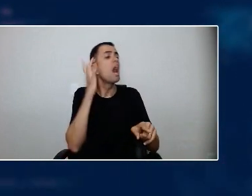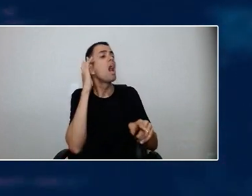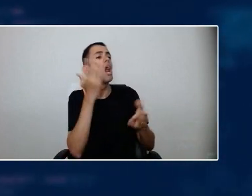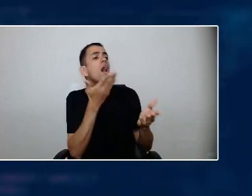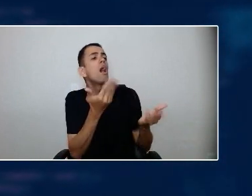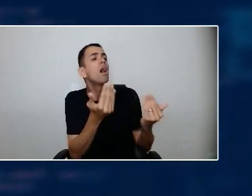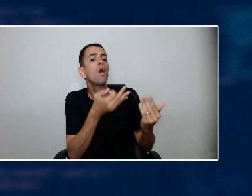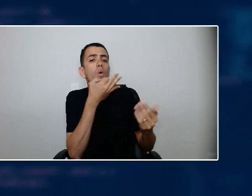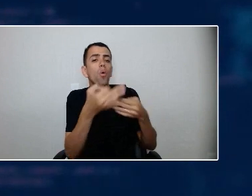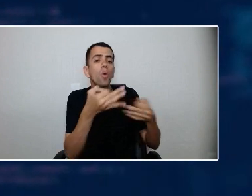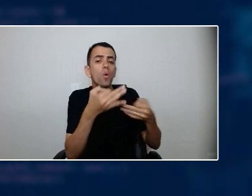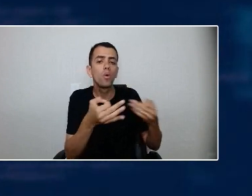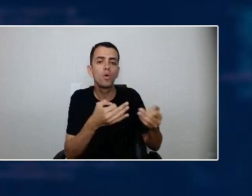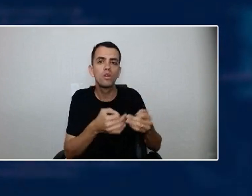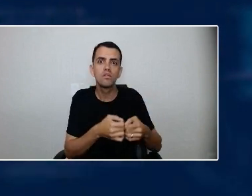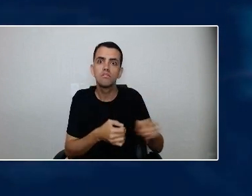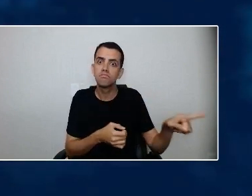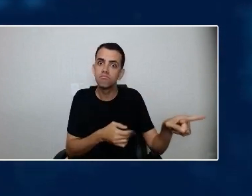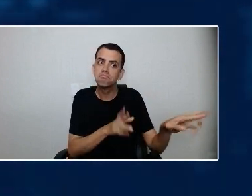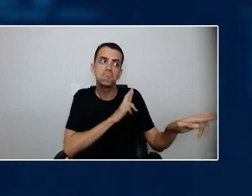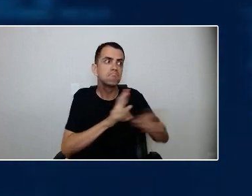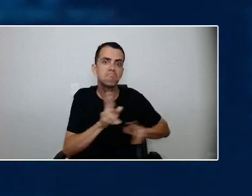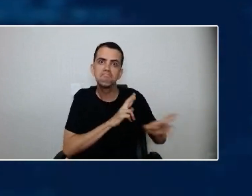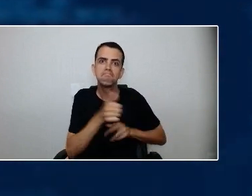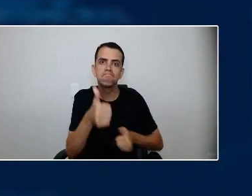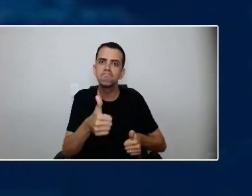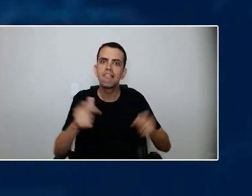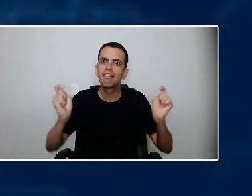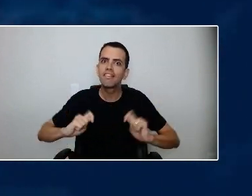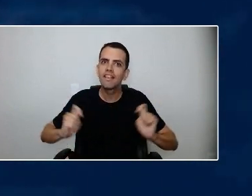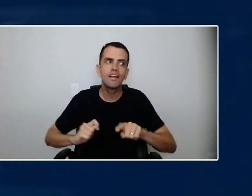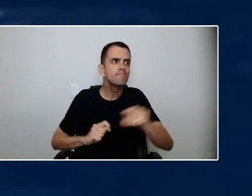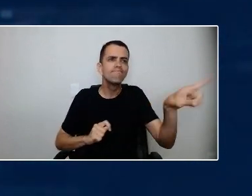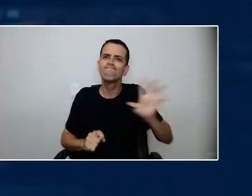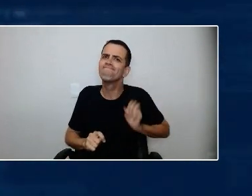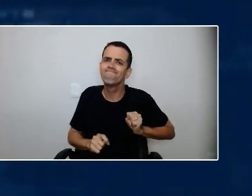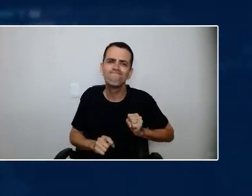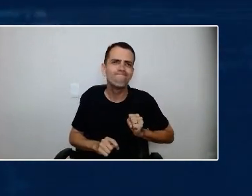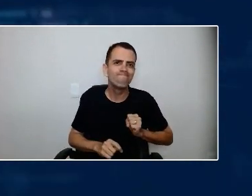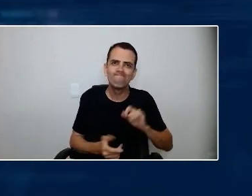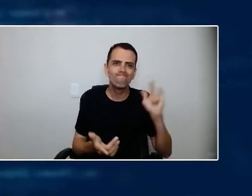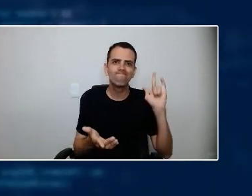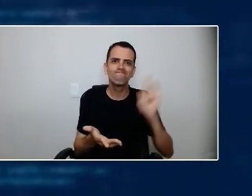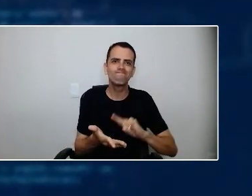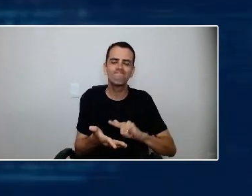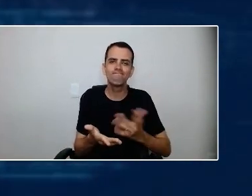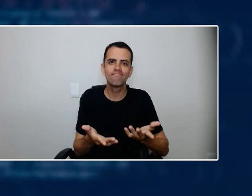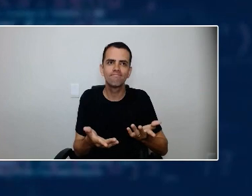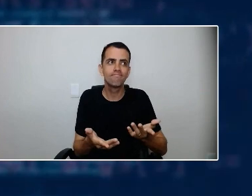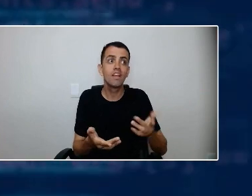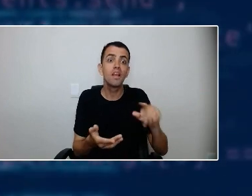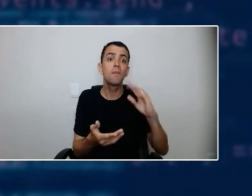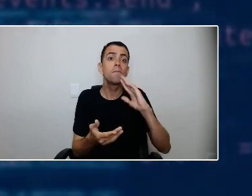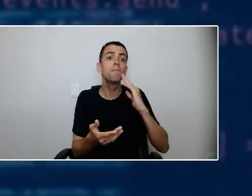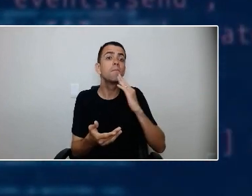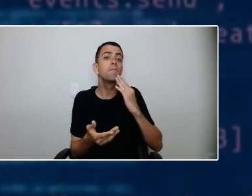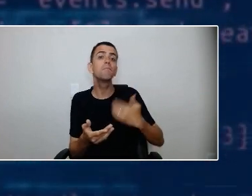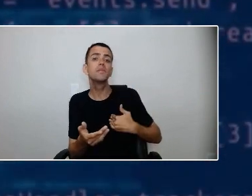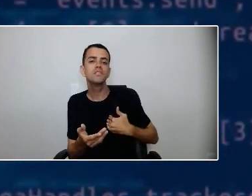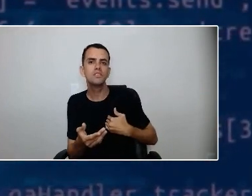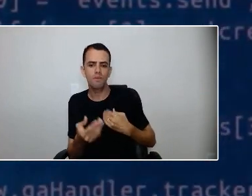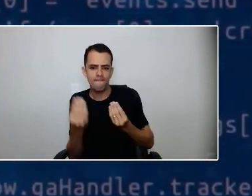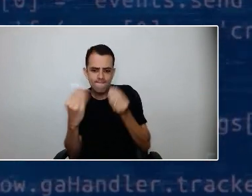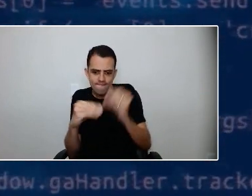e foi extremamente viável as pessoas amaram e quiseram que eu é aproveitasse mais essa oportunidade e desenvolvesse mais